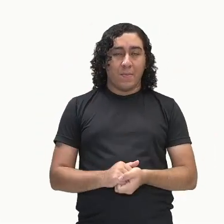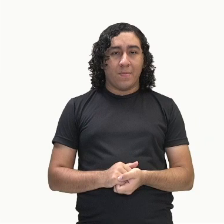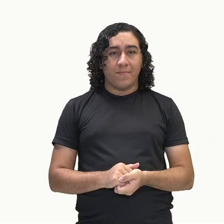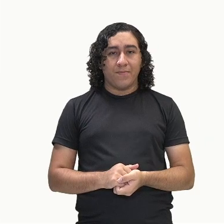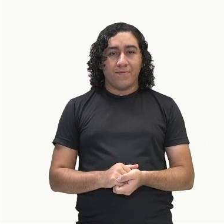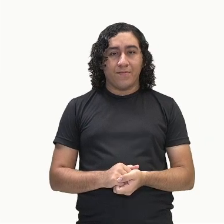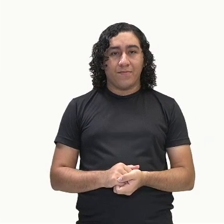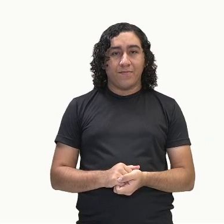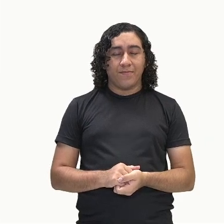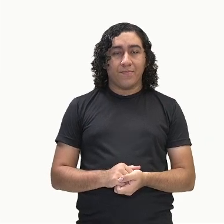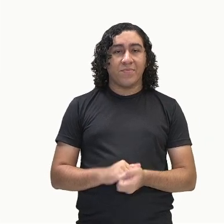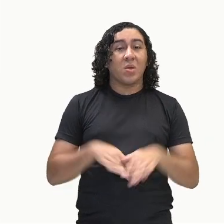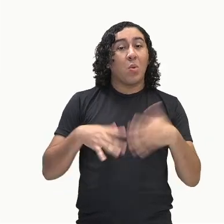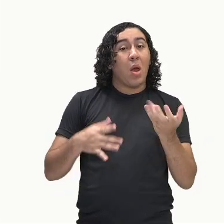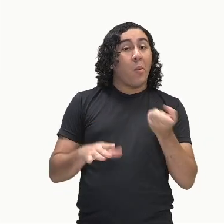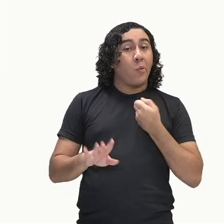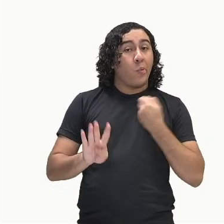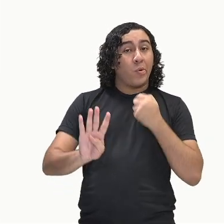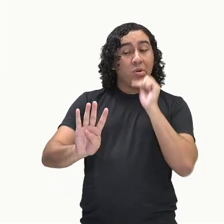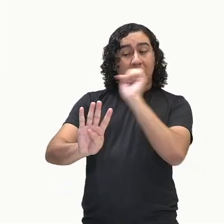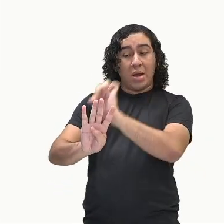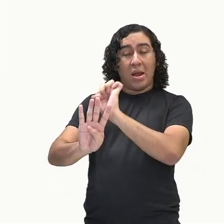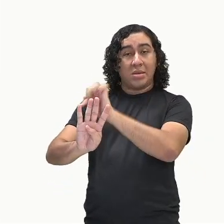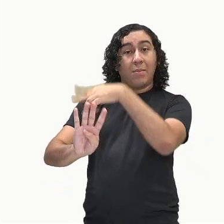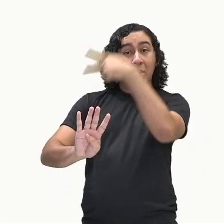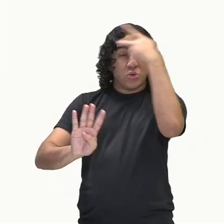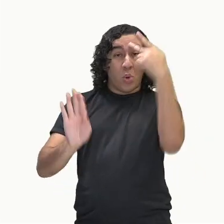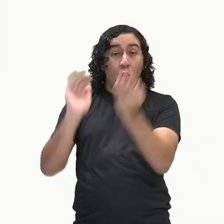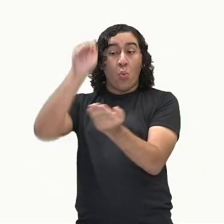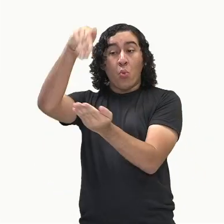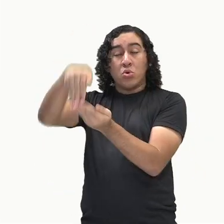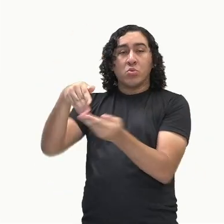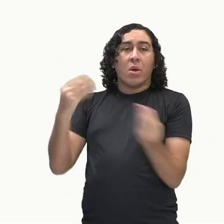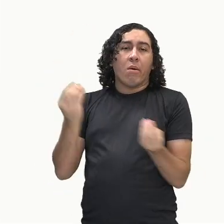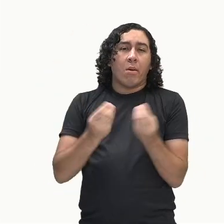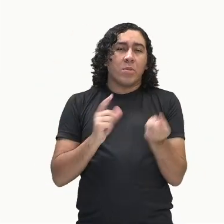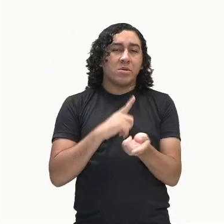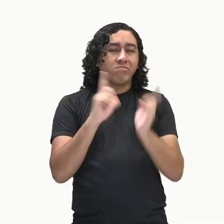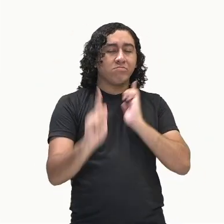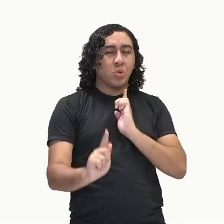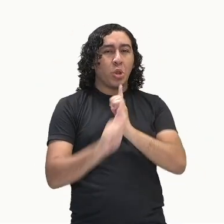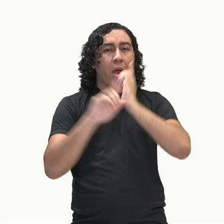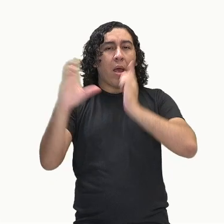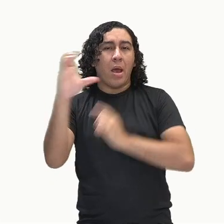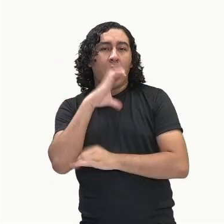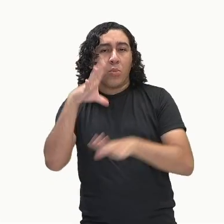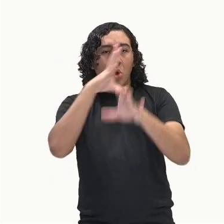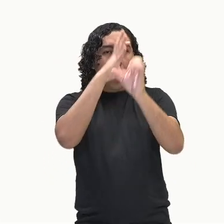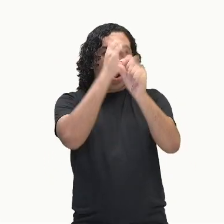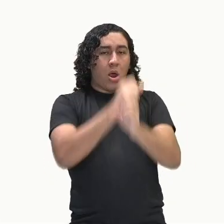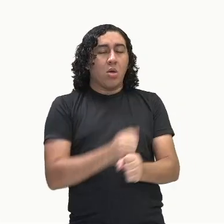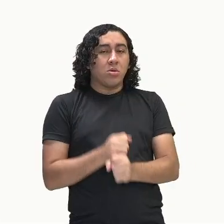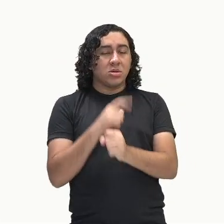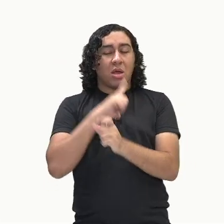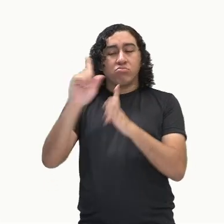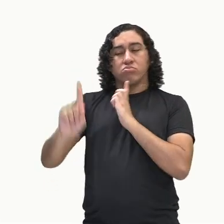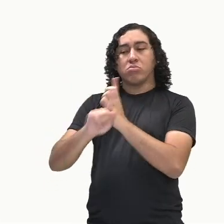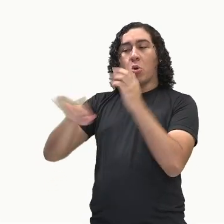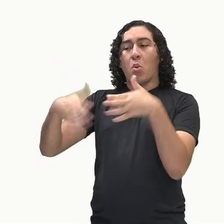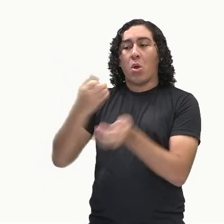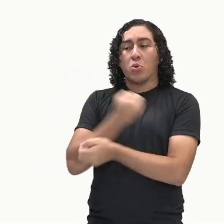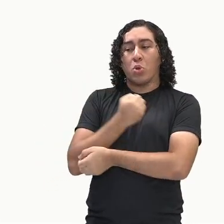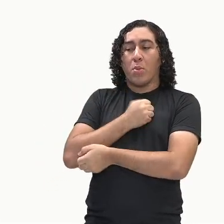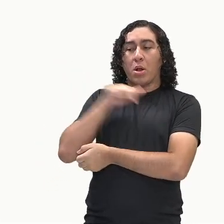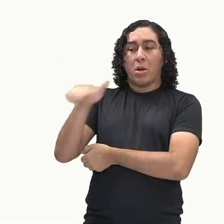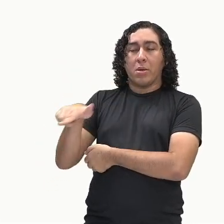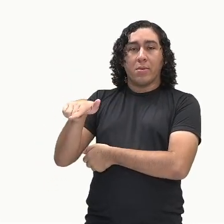Perceberam? Ele quer saber qual é o número da última senha que foi dada. Como é que você vai fazer para descobrir que número é